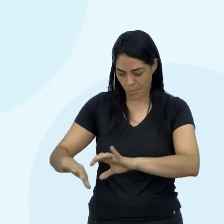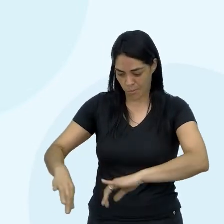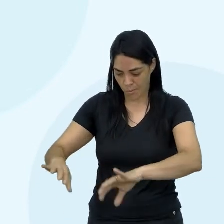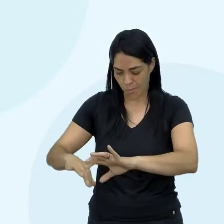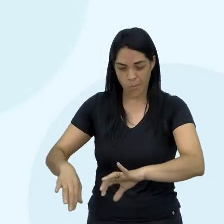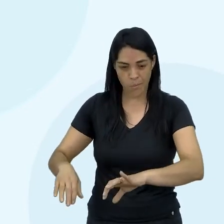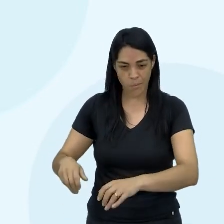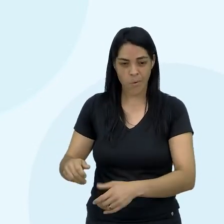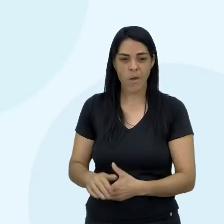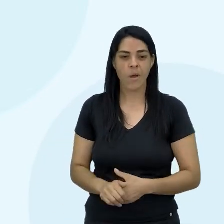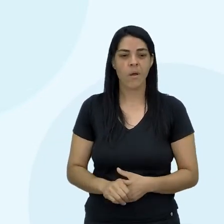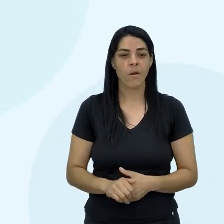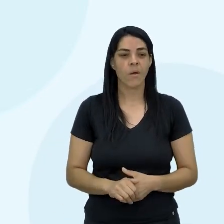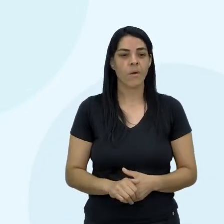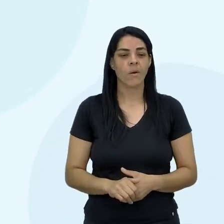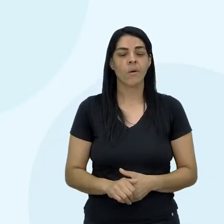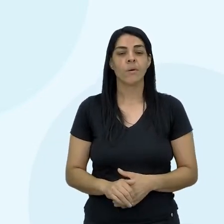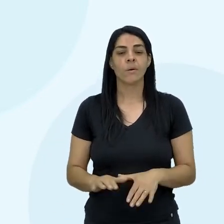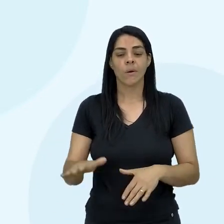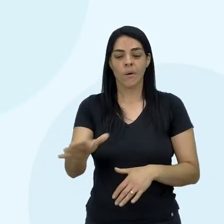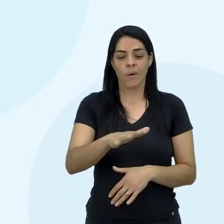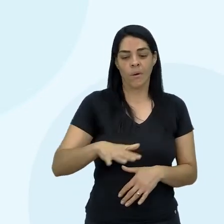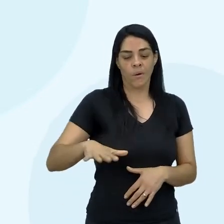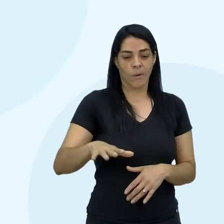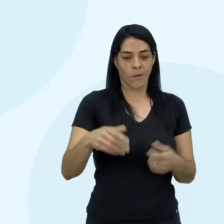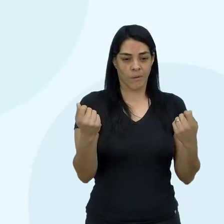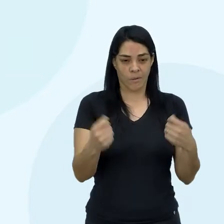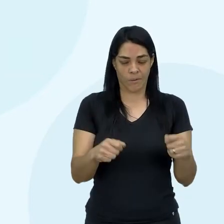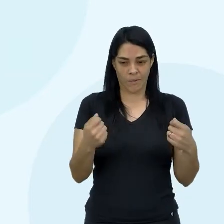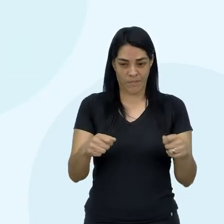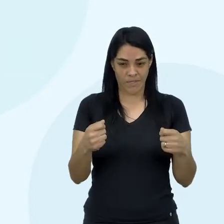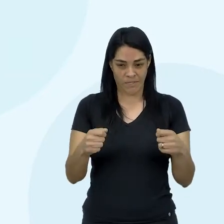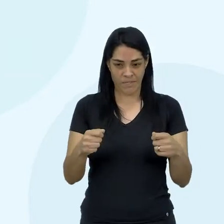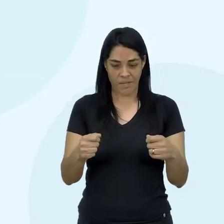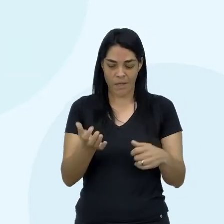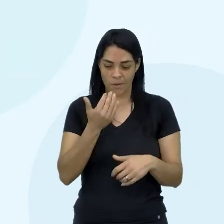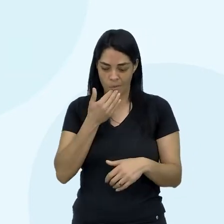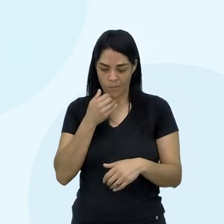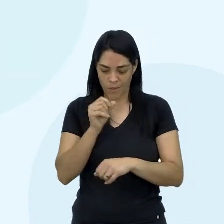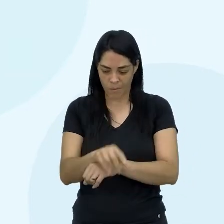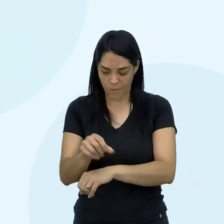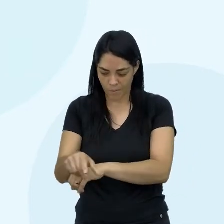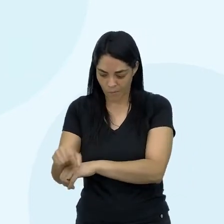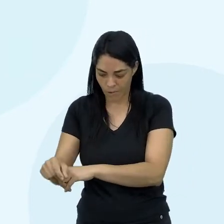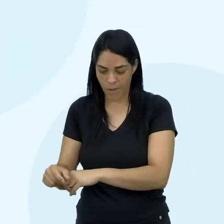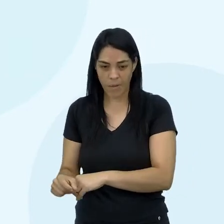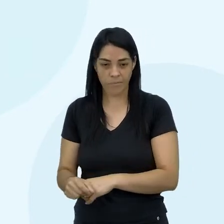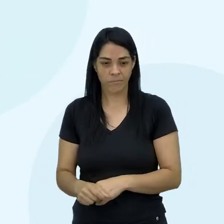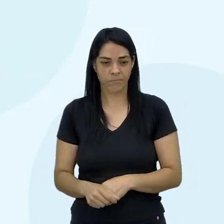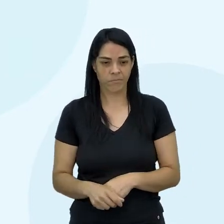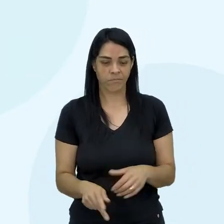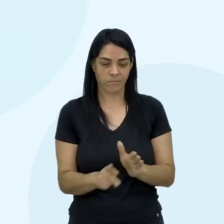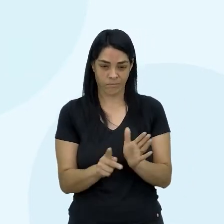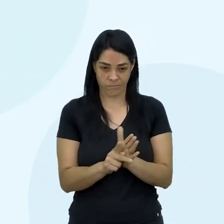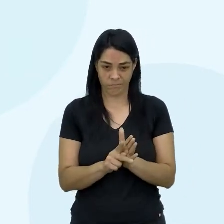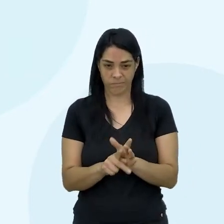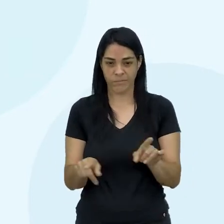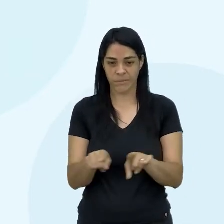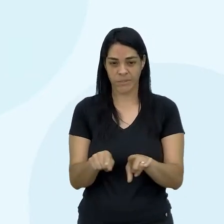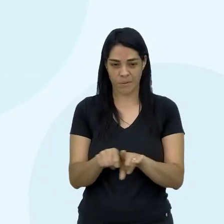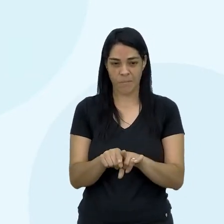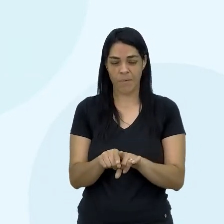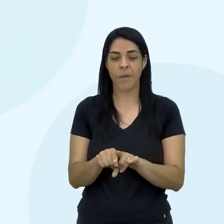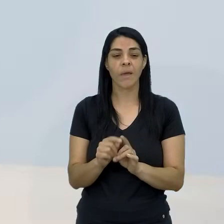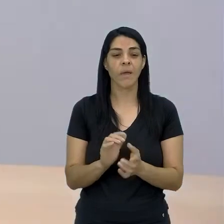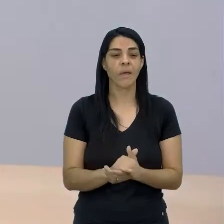outro ambiente espacial necessário para o cultivo de comida. A mesma coisa com a indústria pesada. Você vai